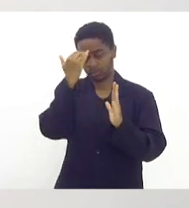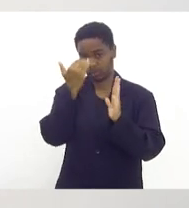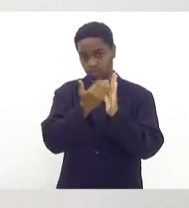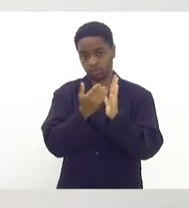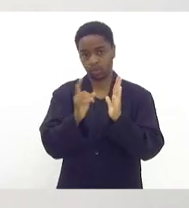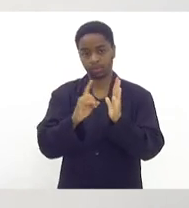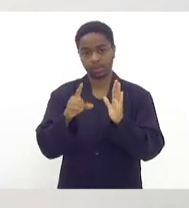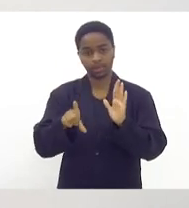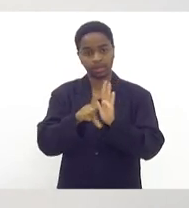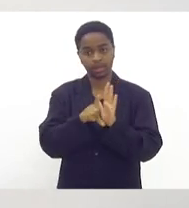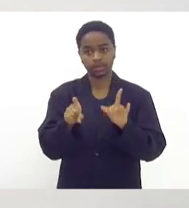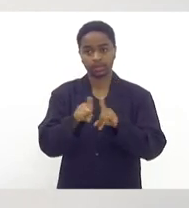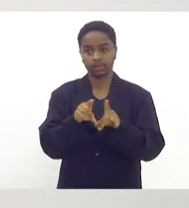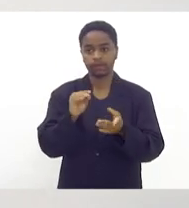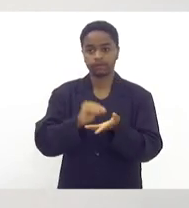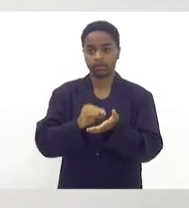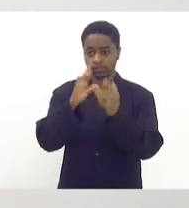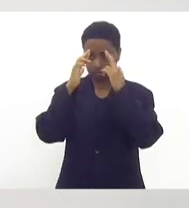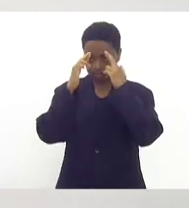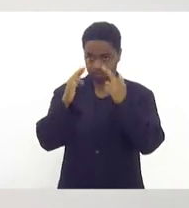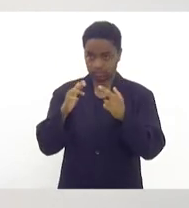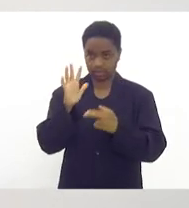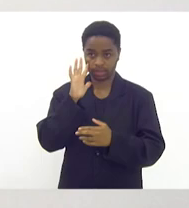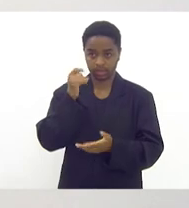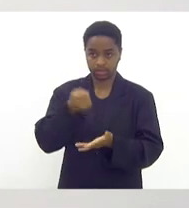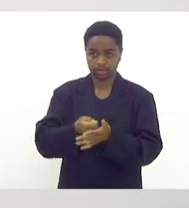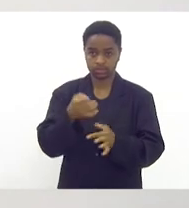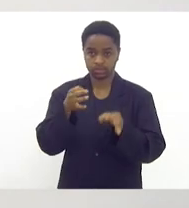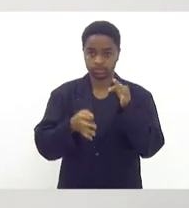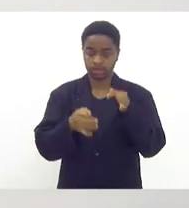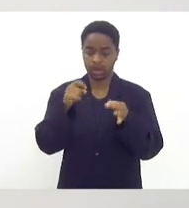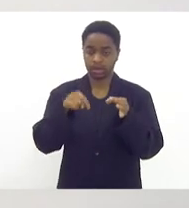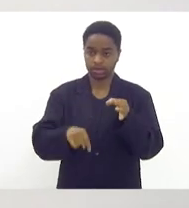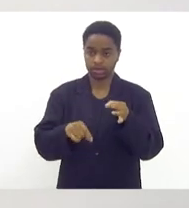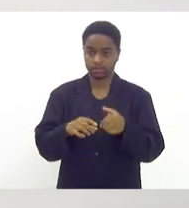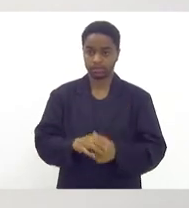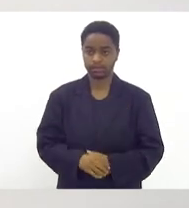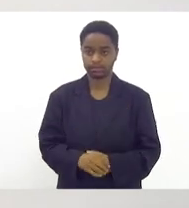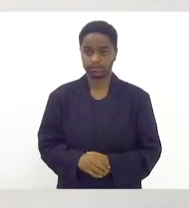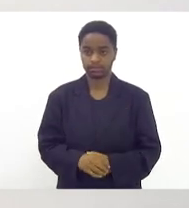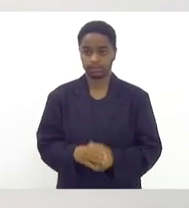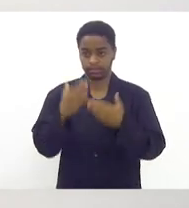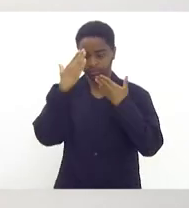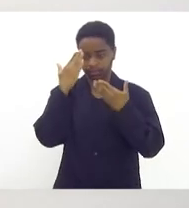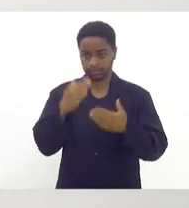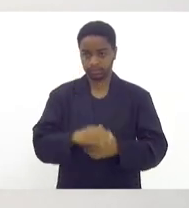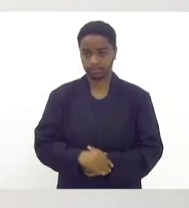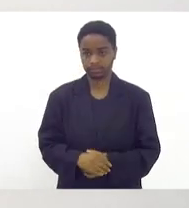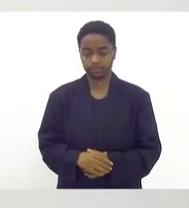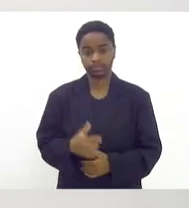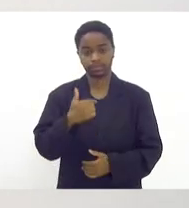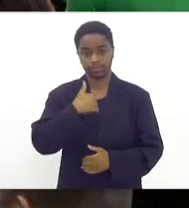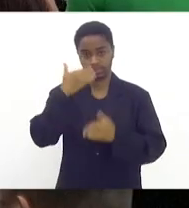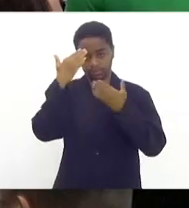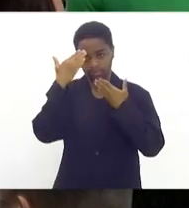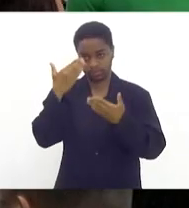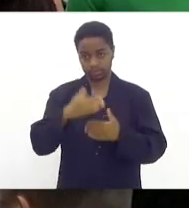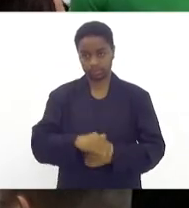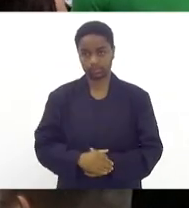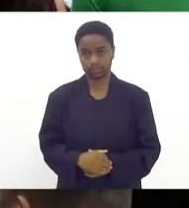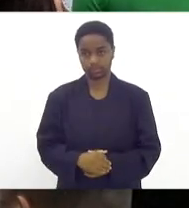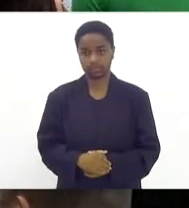e o desrespeito com as decisões judiciais aqui do nosso Tribunal de Justiça Muito obrigado Eu que agradeço muito obrigado Obrigado Dr